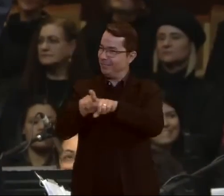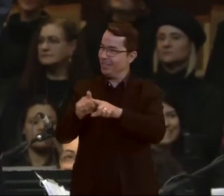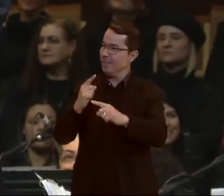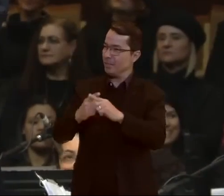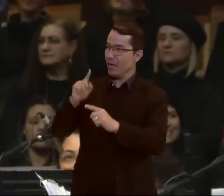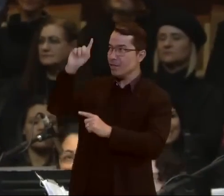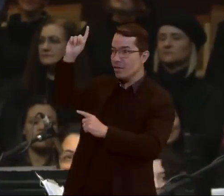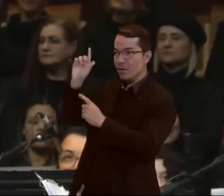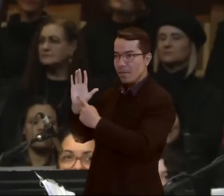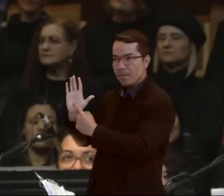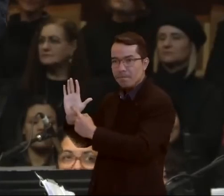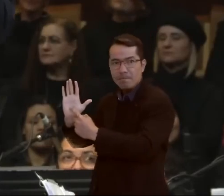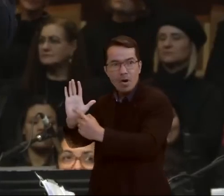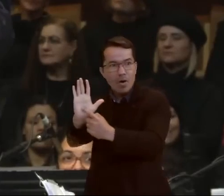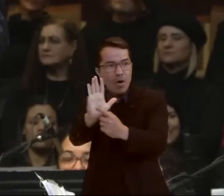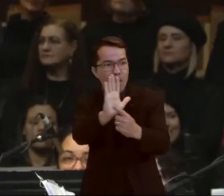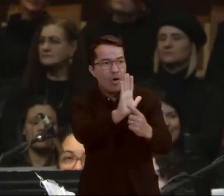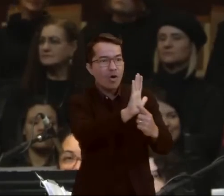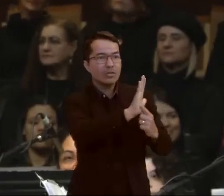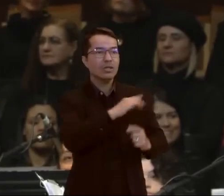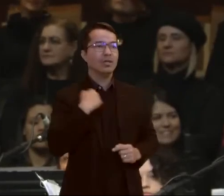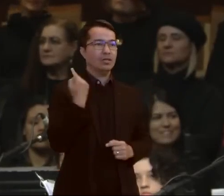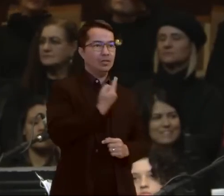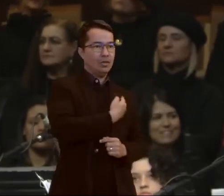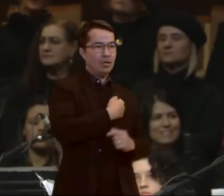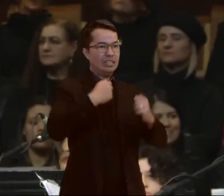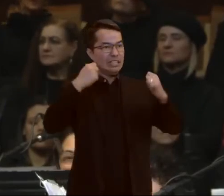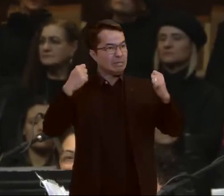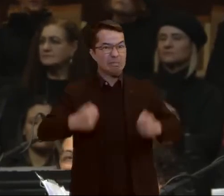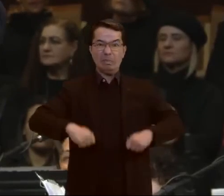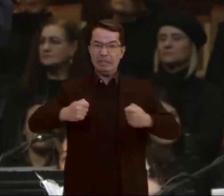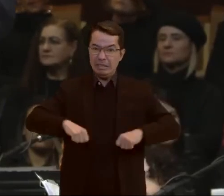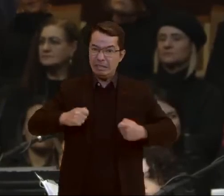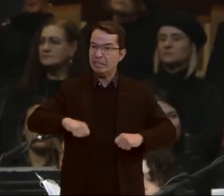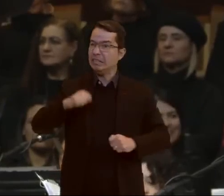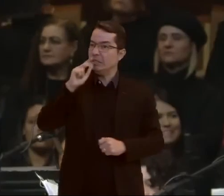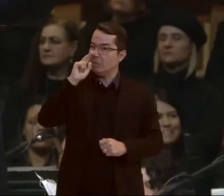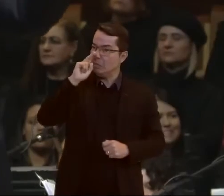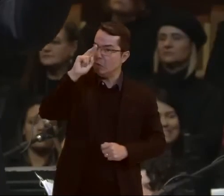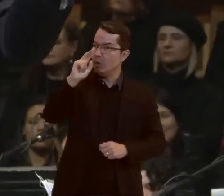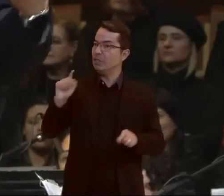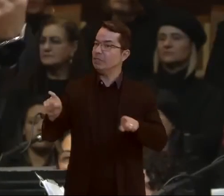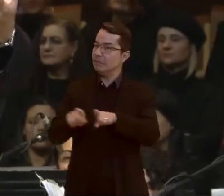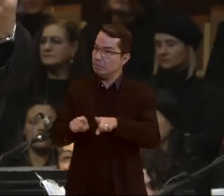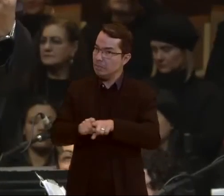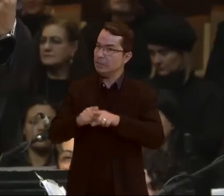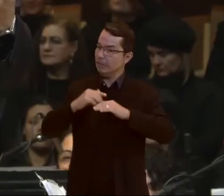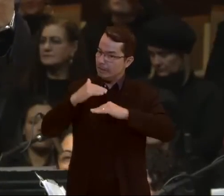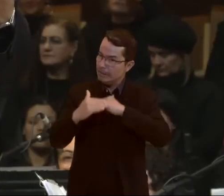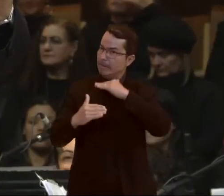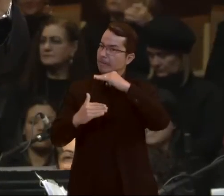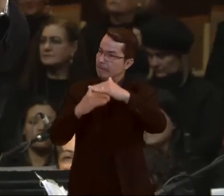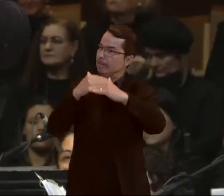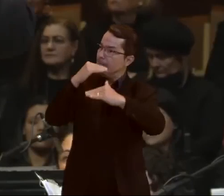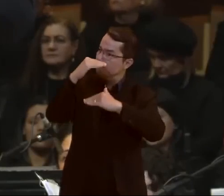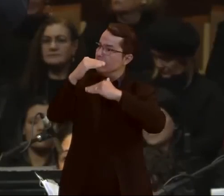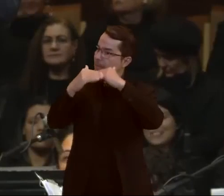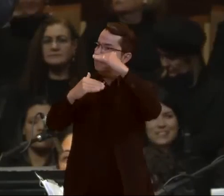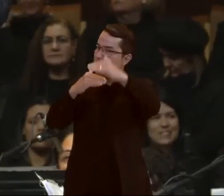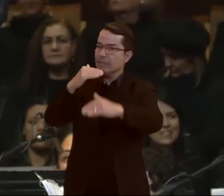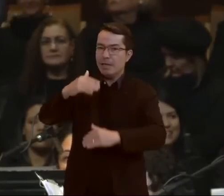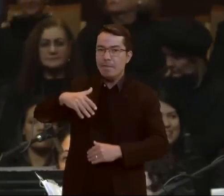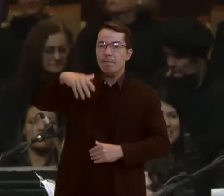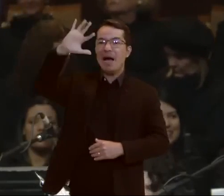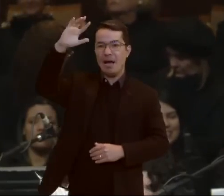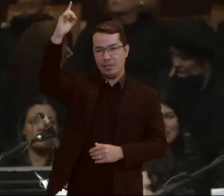da nossa vida. E a gente aprendeu sobre os laços de alma, que muita gente fica aprisionado na vida por coisas